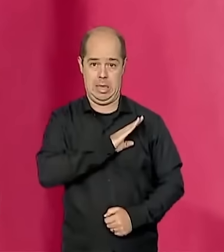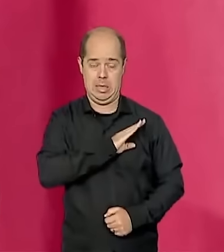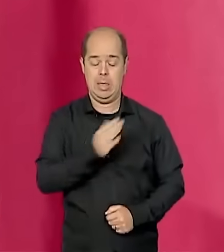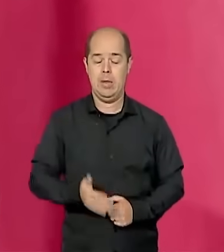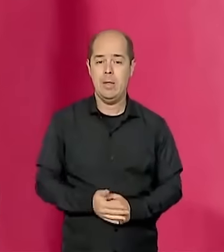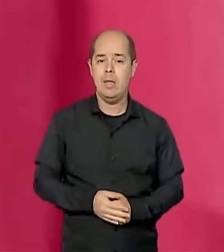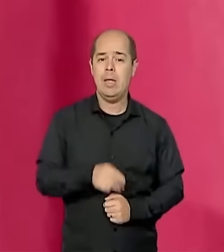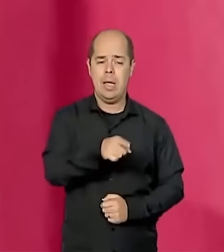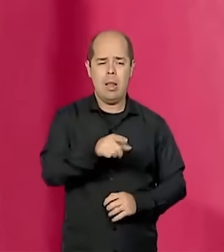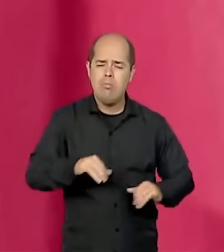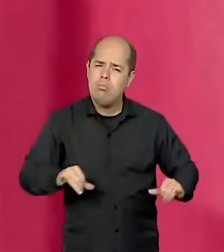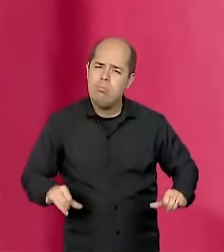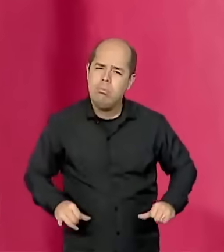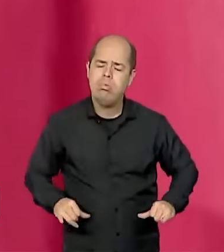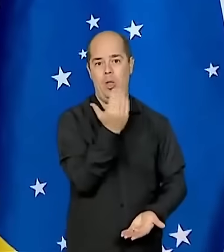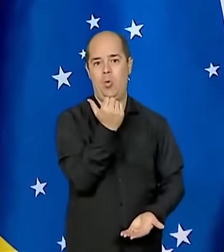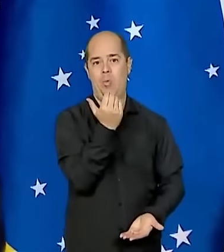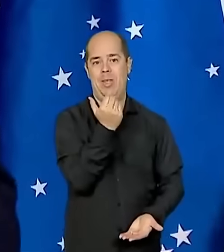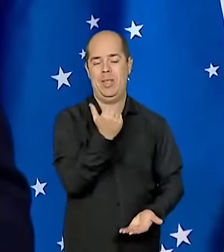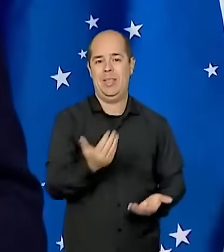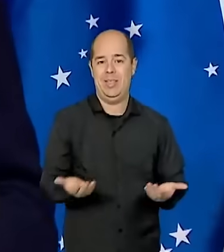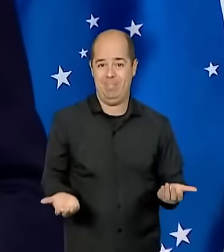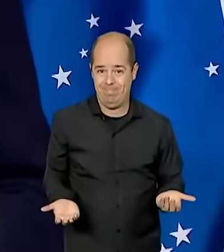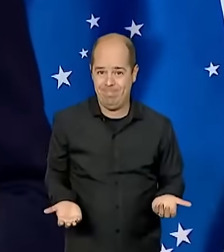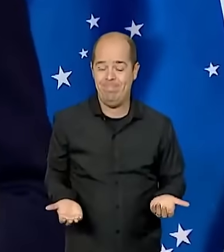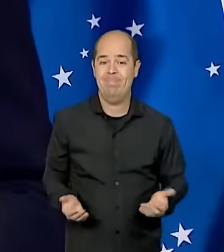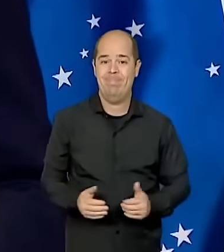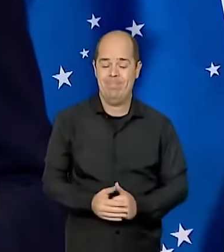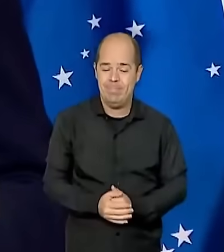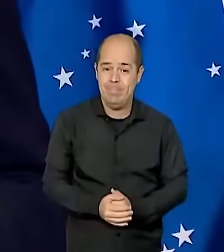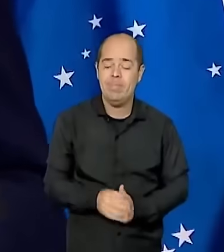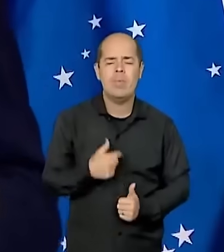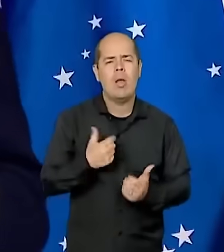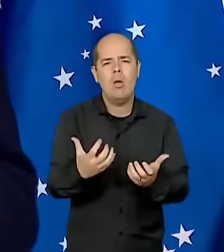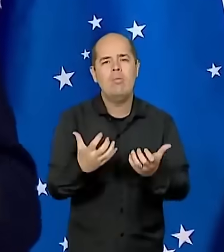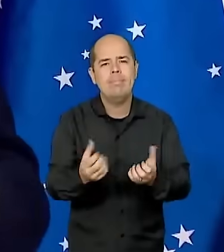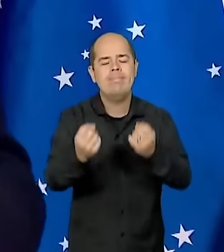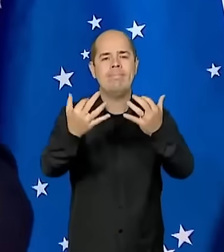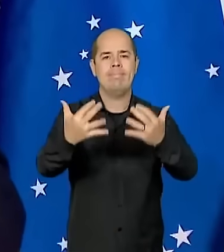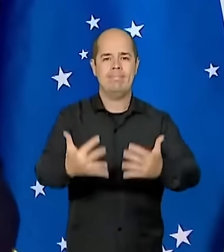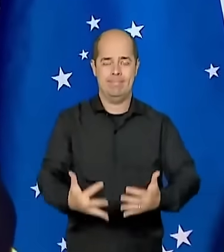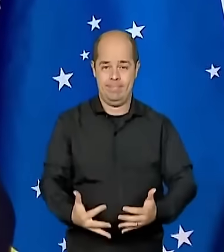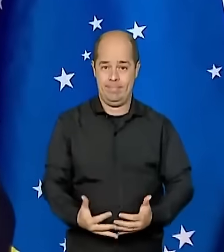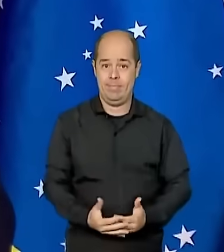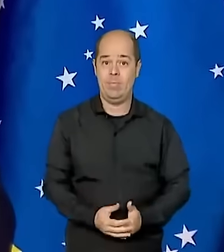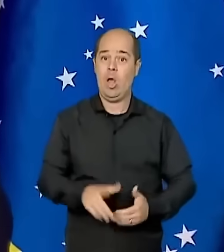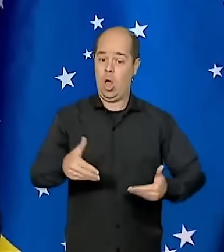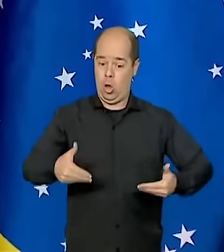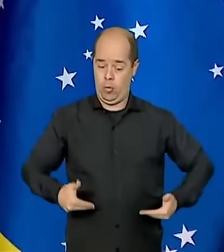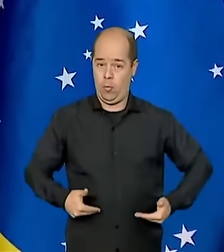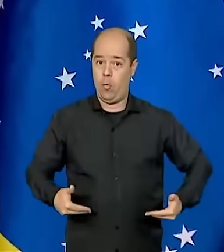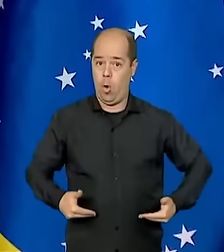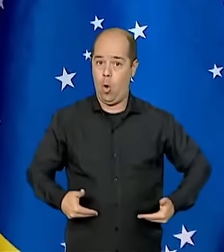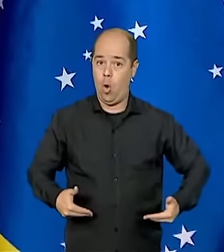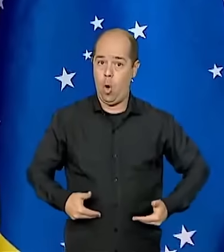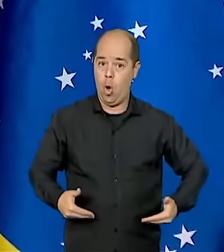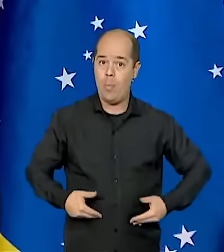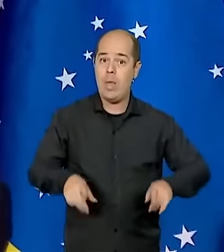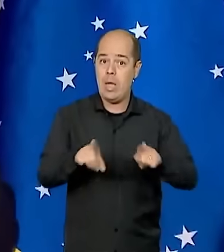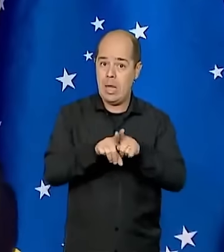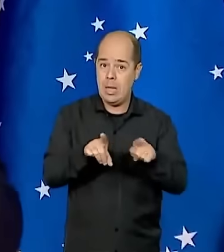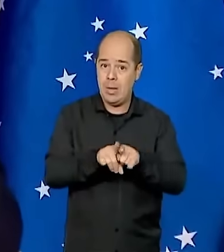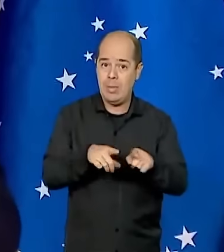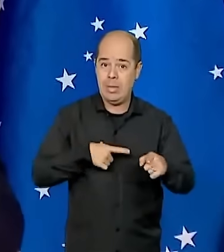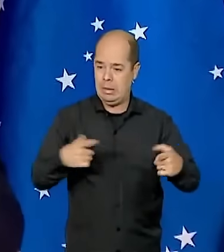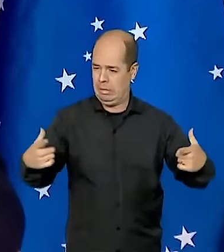ajuda humanitária duradoura. E eu queria dizer para vocês que, além da questão da fome, os conflitos que